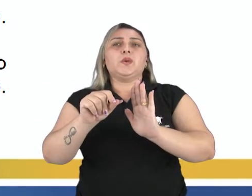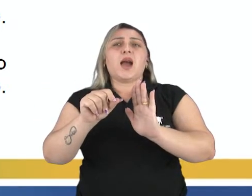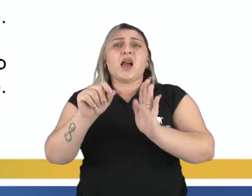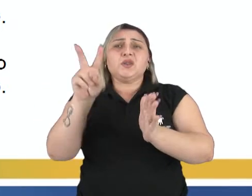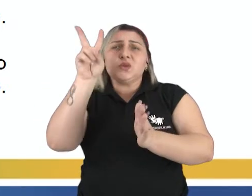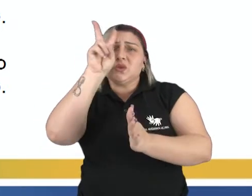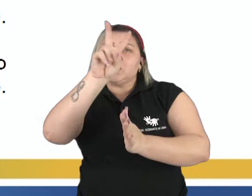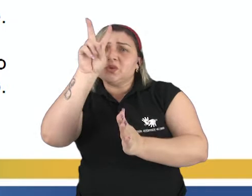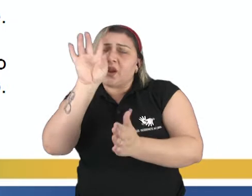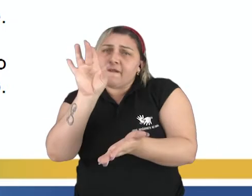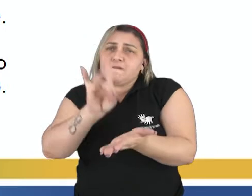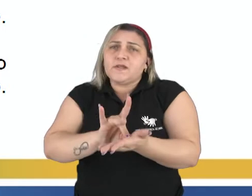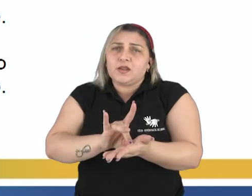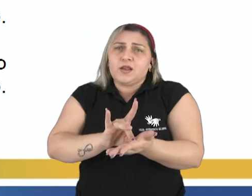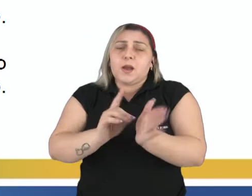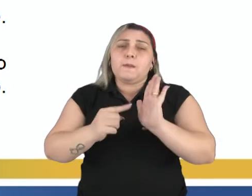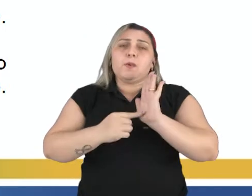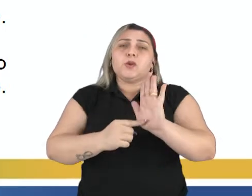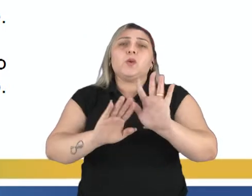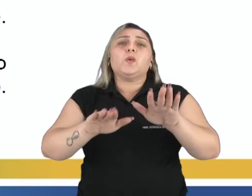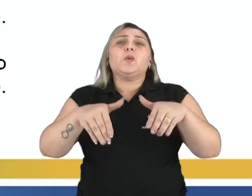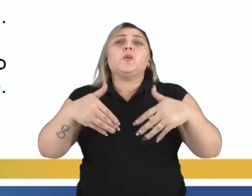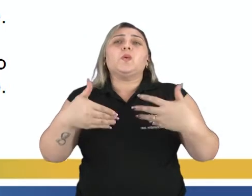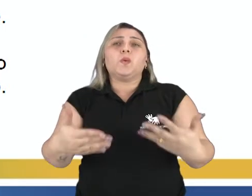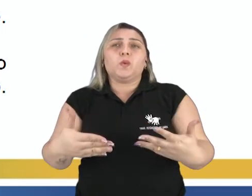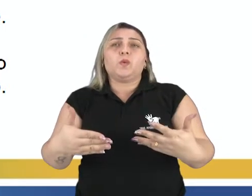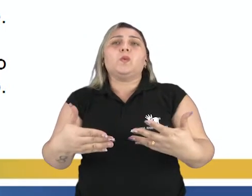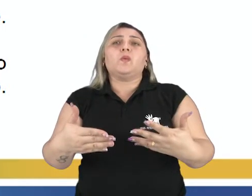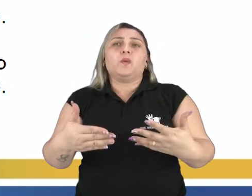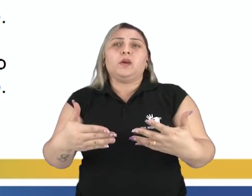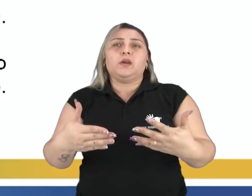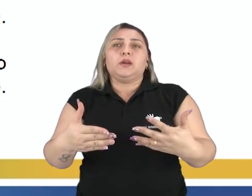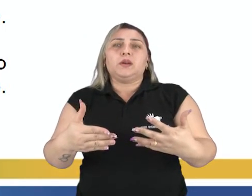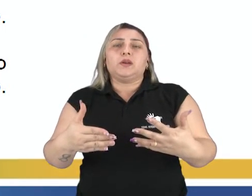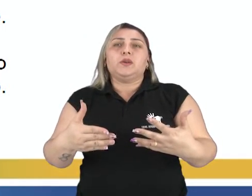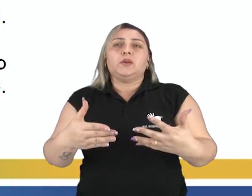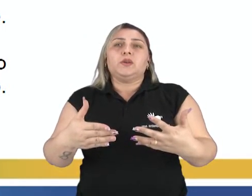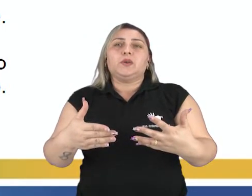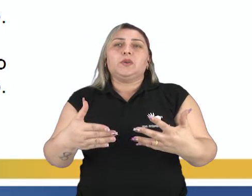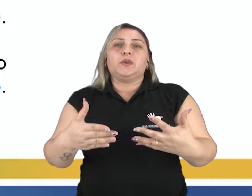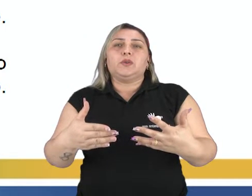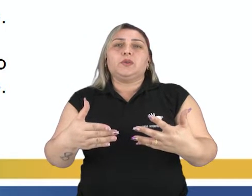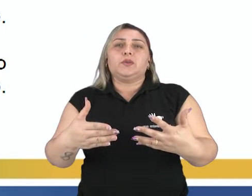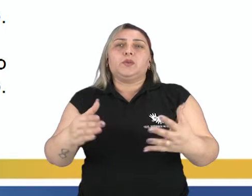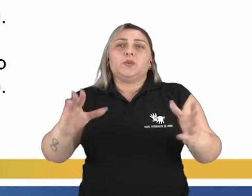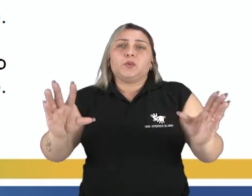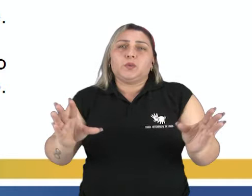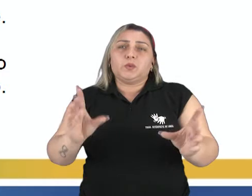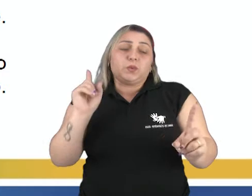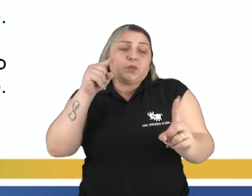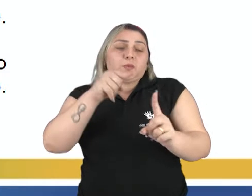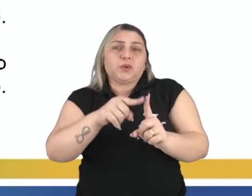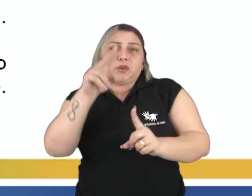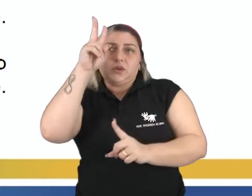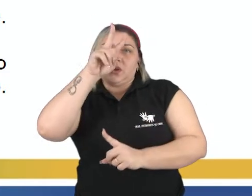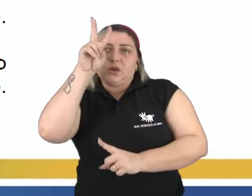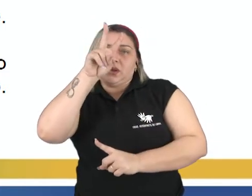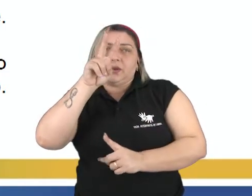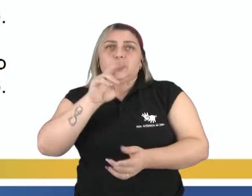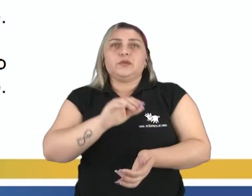história responda qual é o conflito dessa história Tá bom o que vai gerar ali